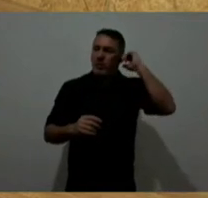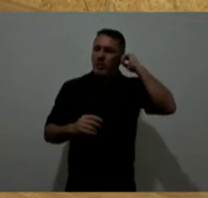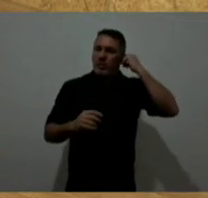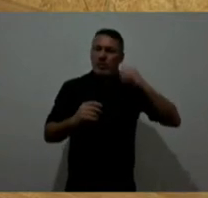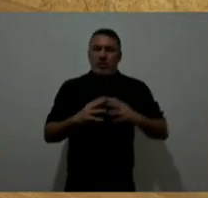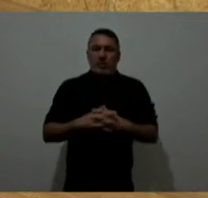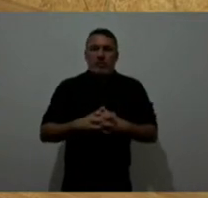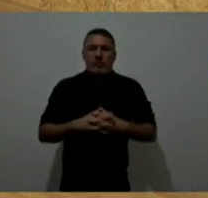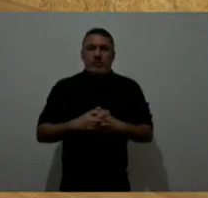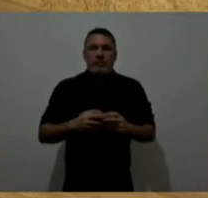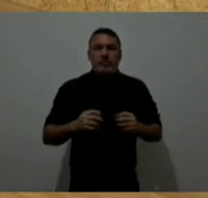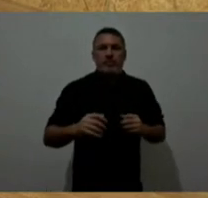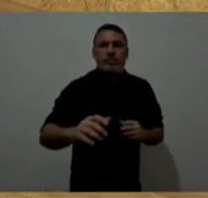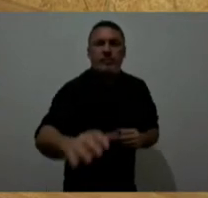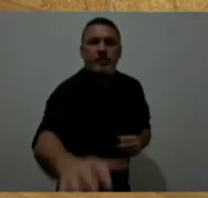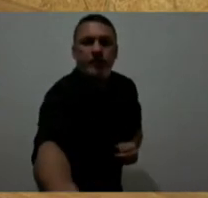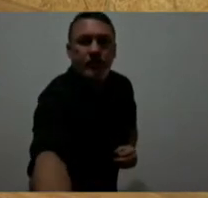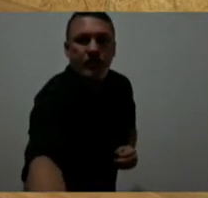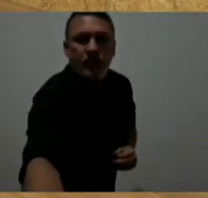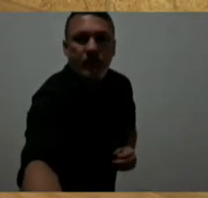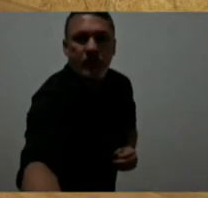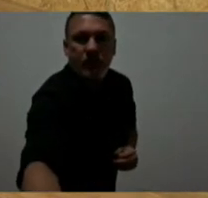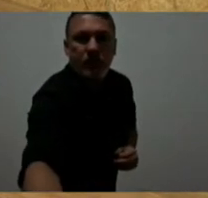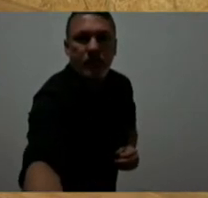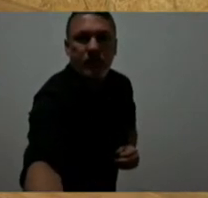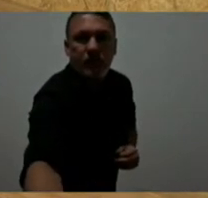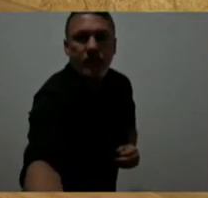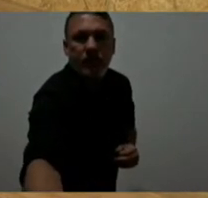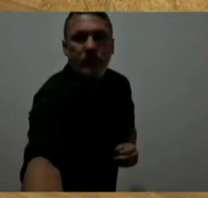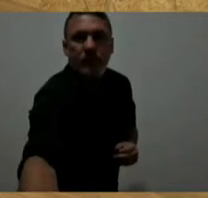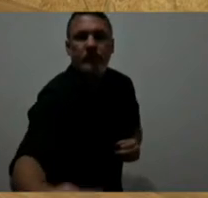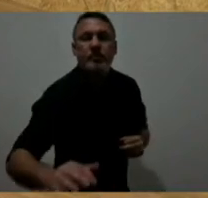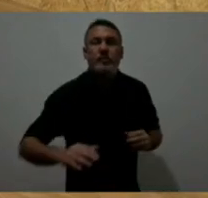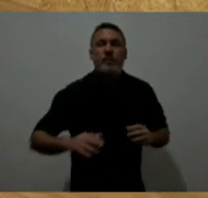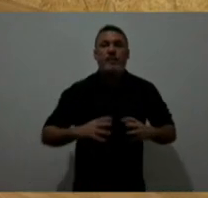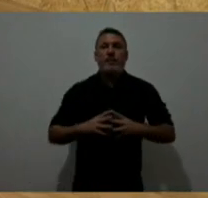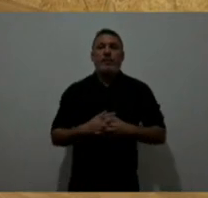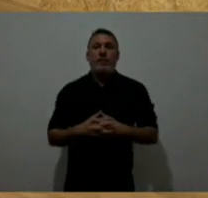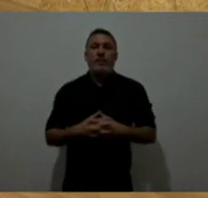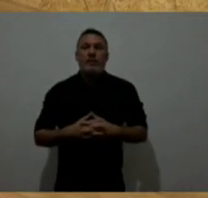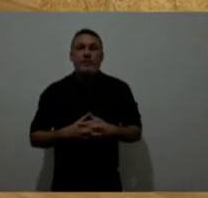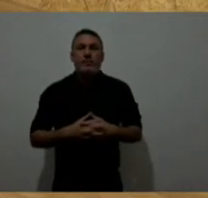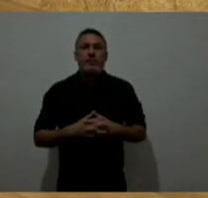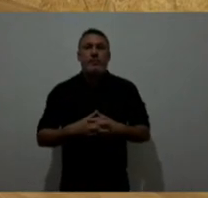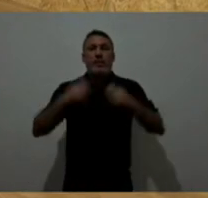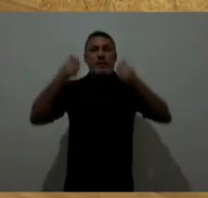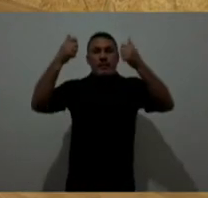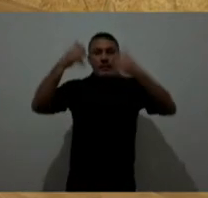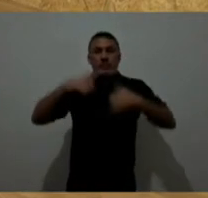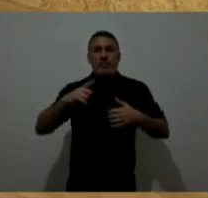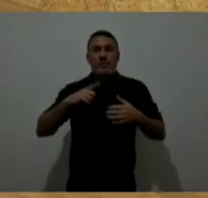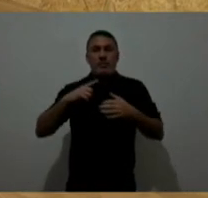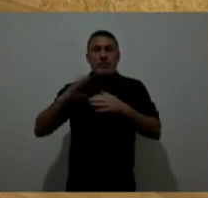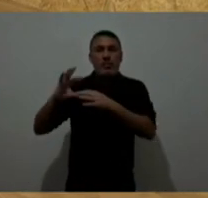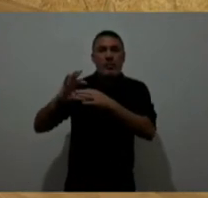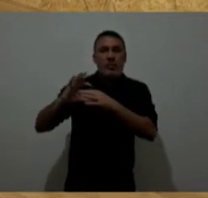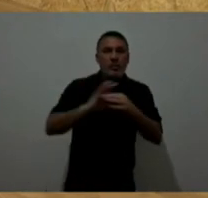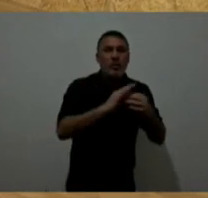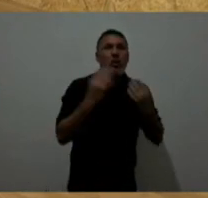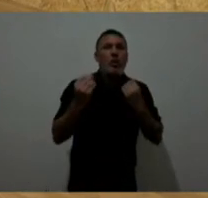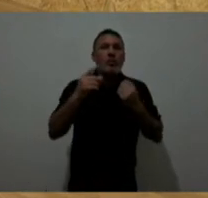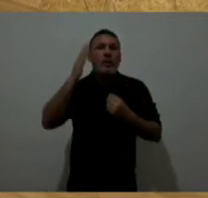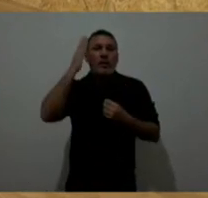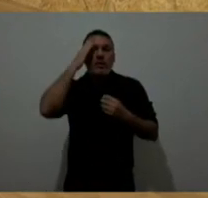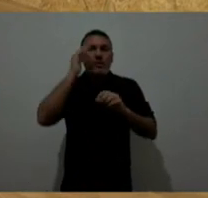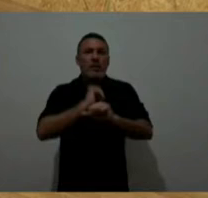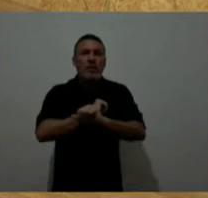mercado financeiro. Eu queria que você começasse, Florian, contextualizando um pouco para quem está em casa aí com a gente, para entender de onde surgiu, onde é que começou esse movimento de